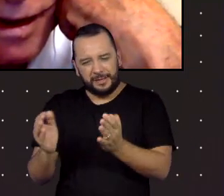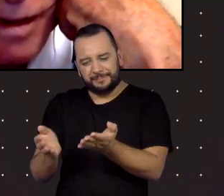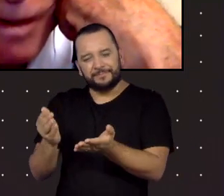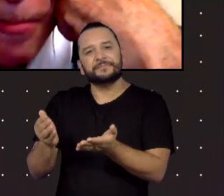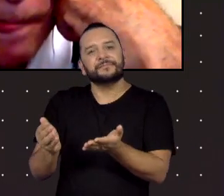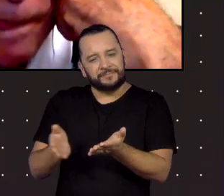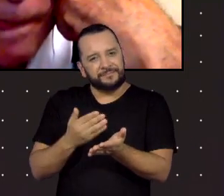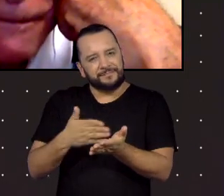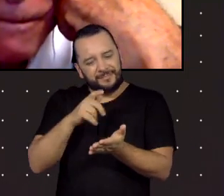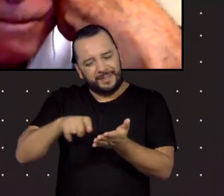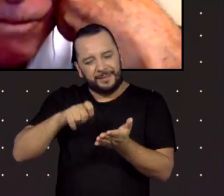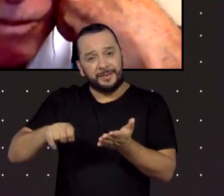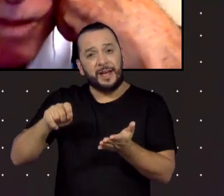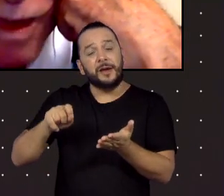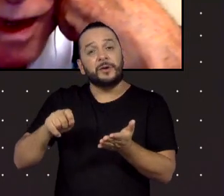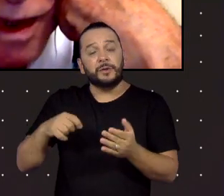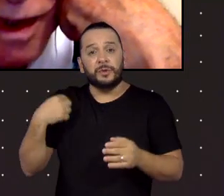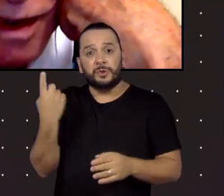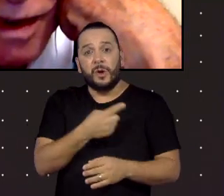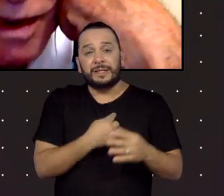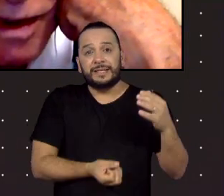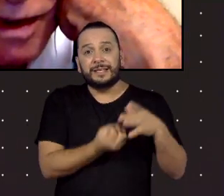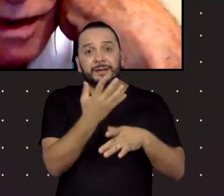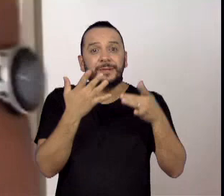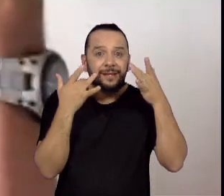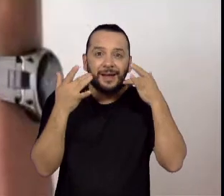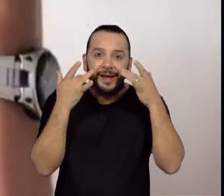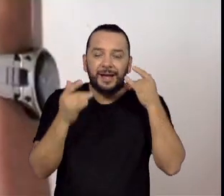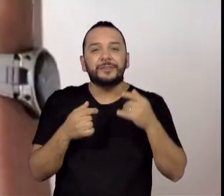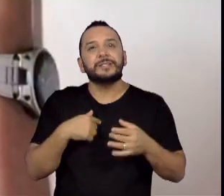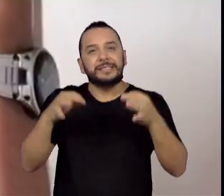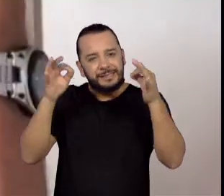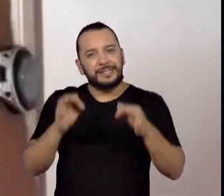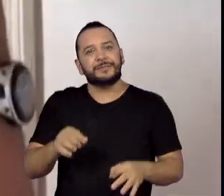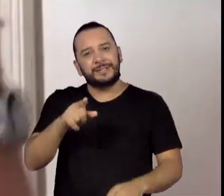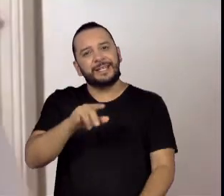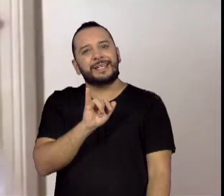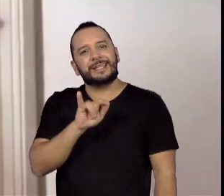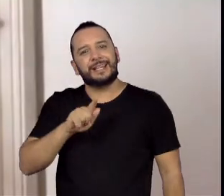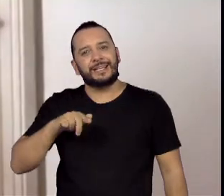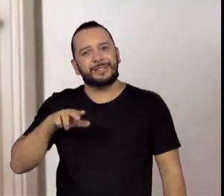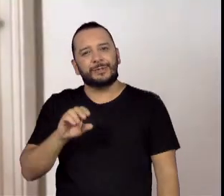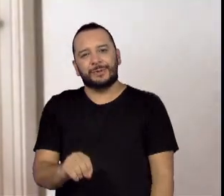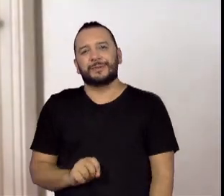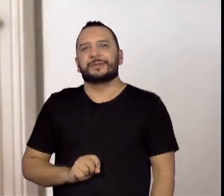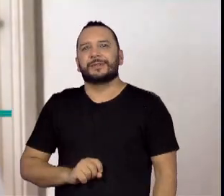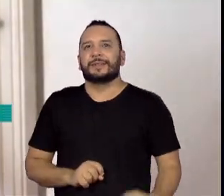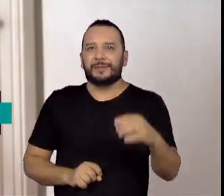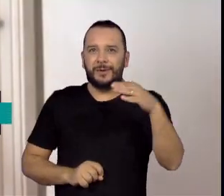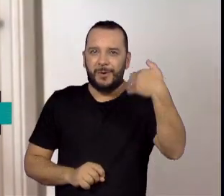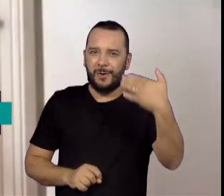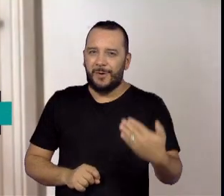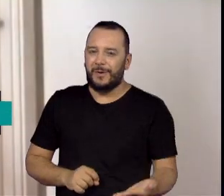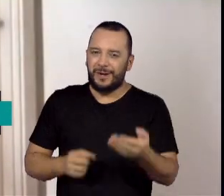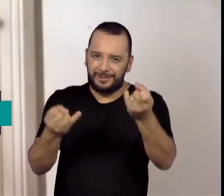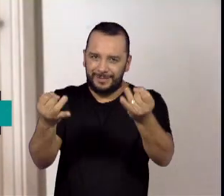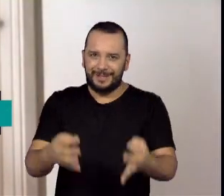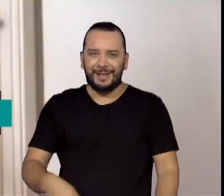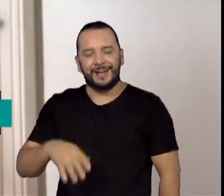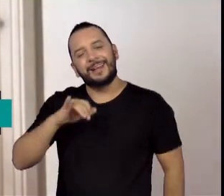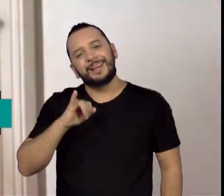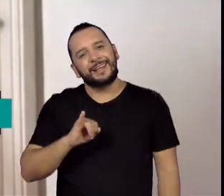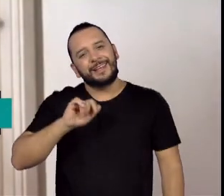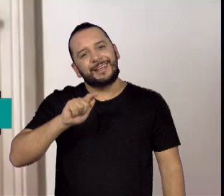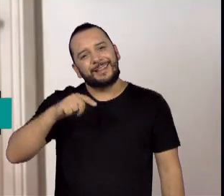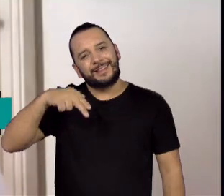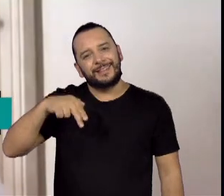e nós estávamos pensando certo, tinha que ser Inácio. Que honra, né, poder falar sobre o Loyola.